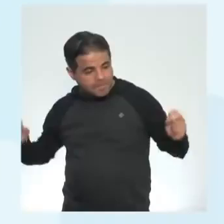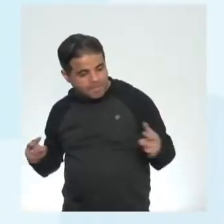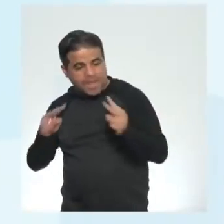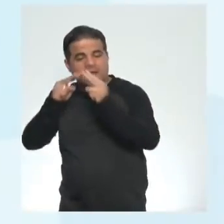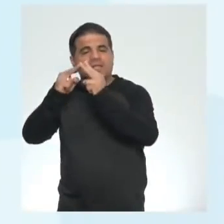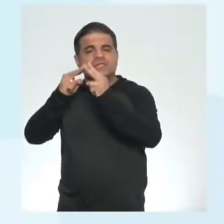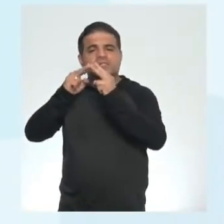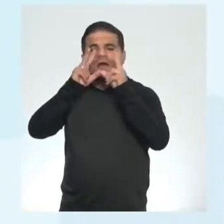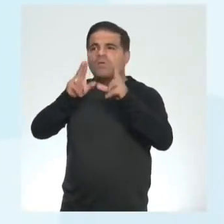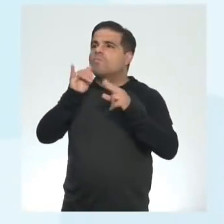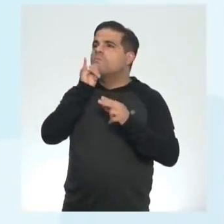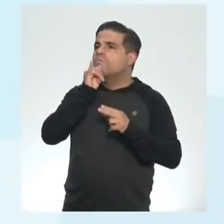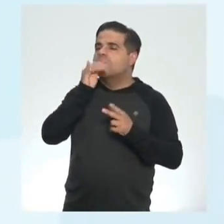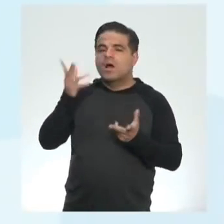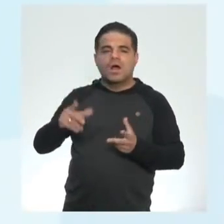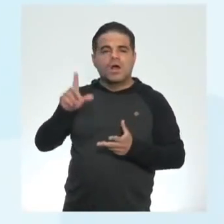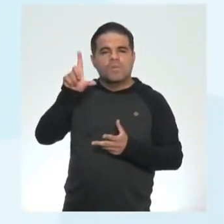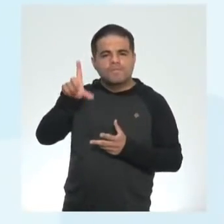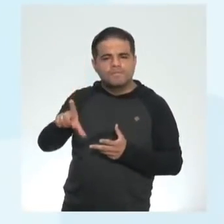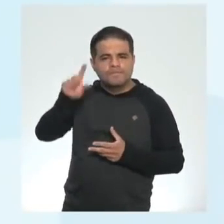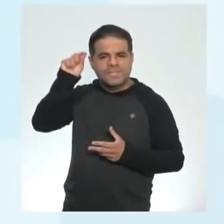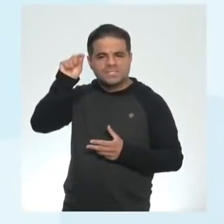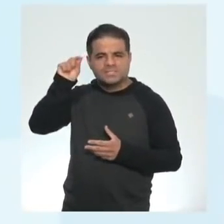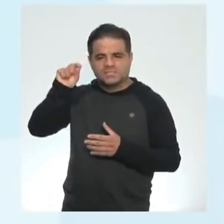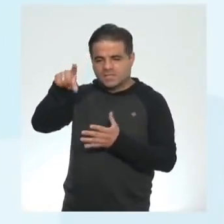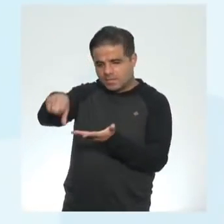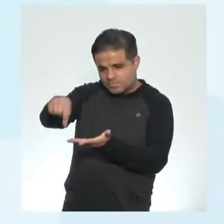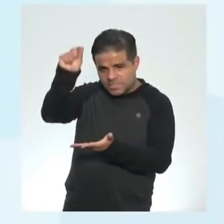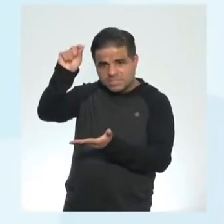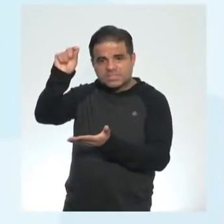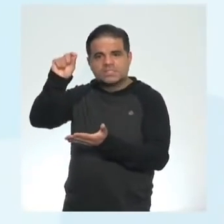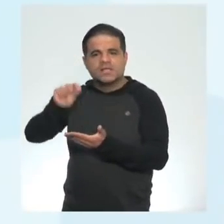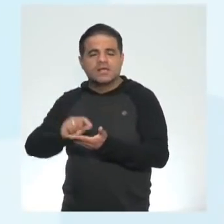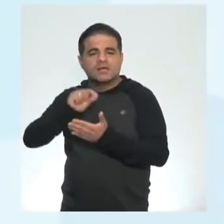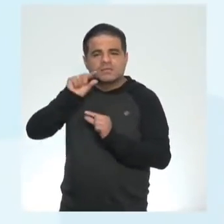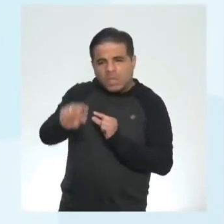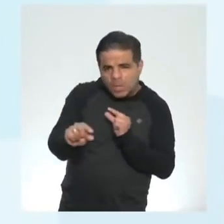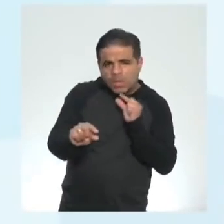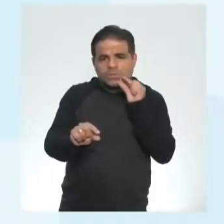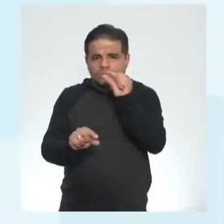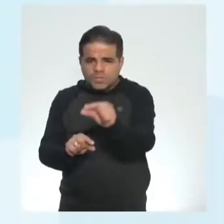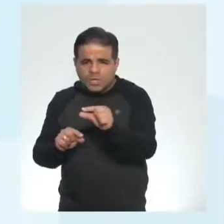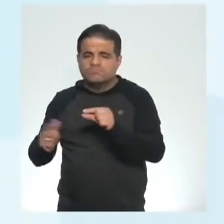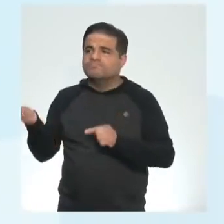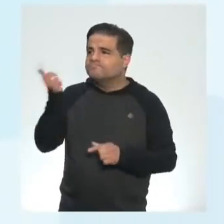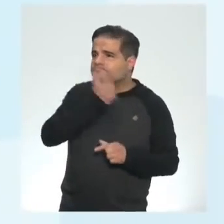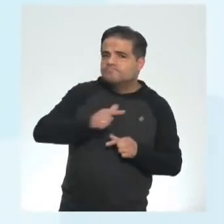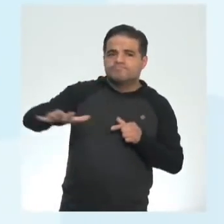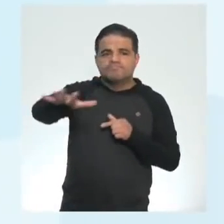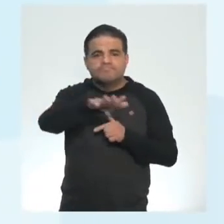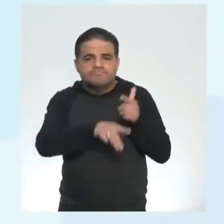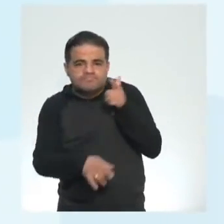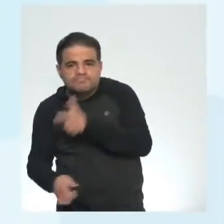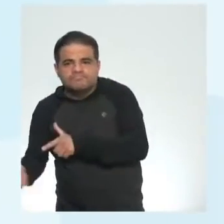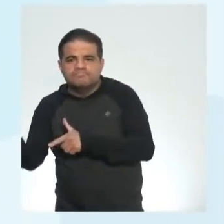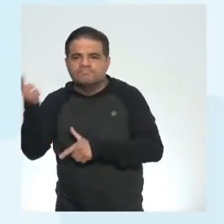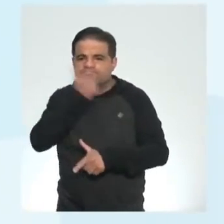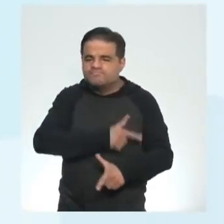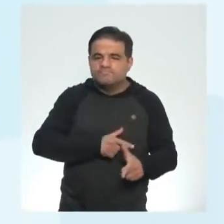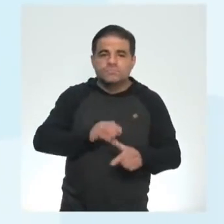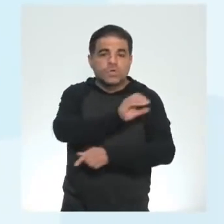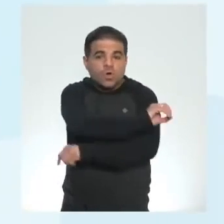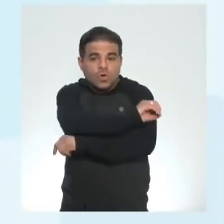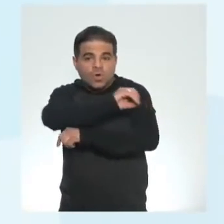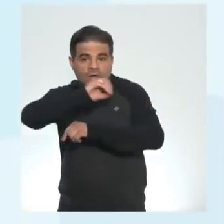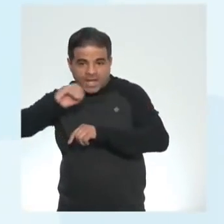É como se fosse uma pinça, porque eles iam aos poucos ganhando territórios a oeste